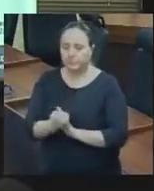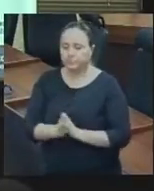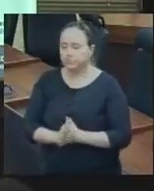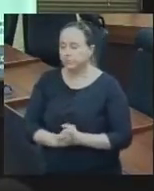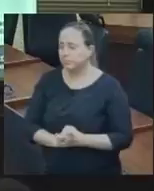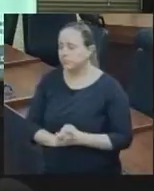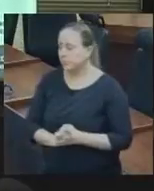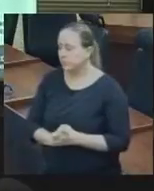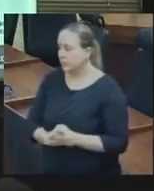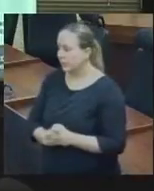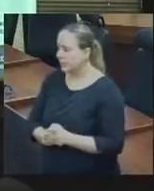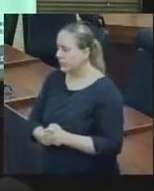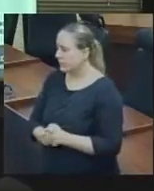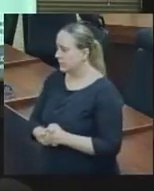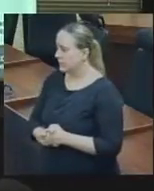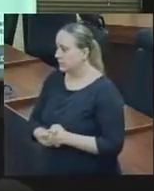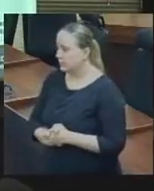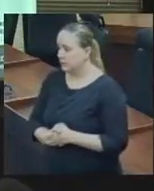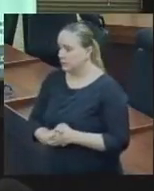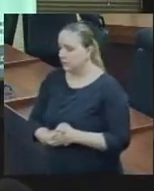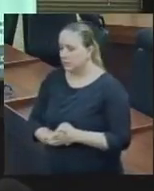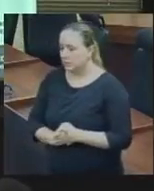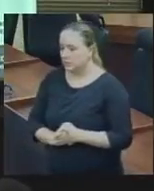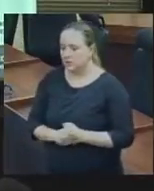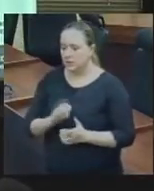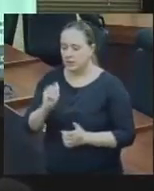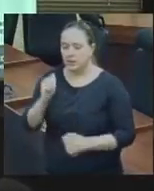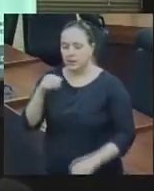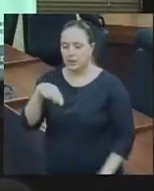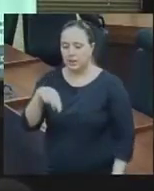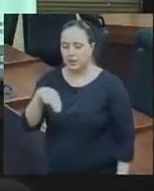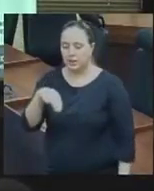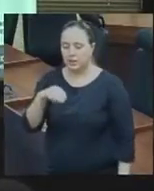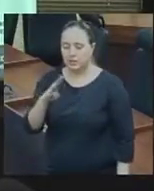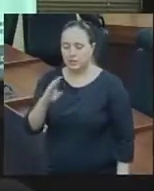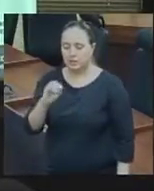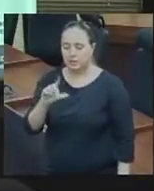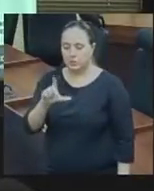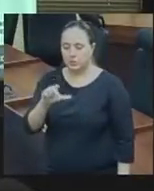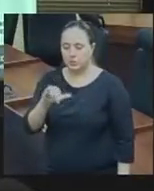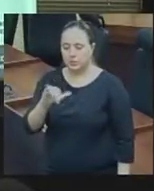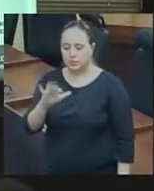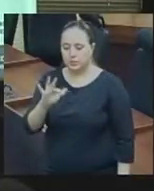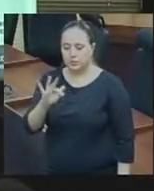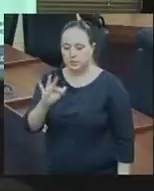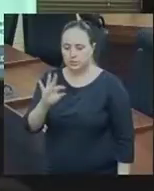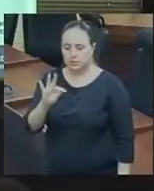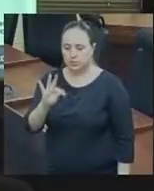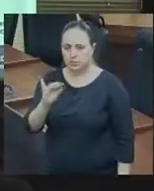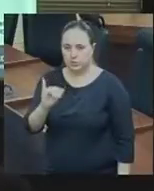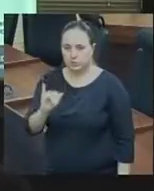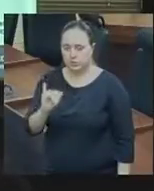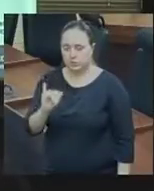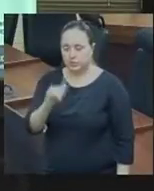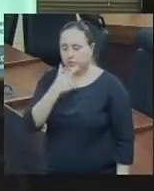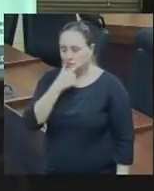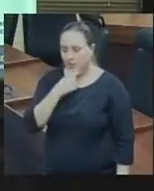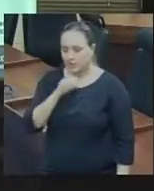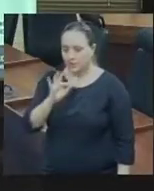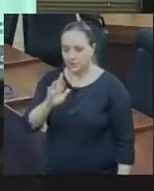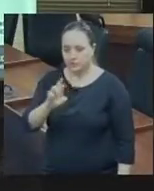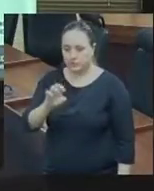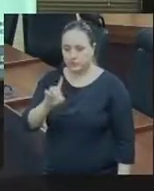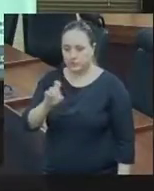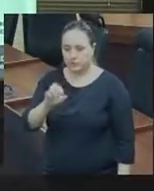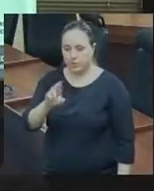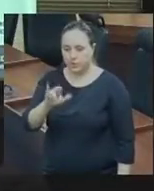então aqui é o o ambulift é que o frederico é entre o usou na